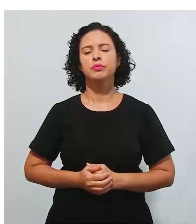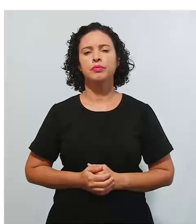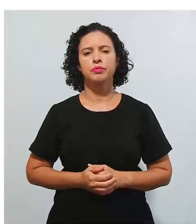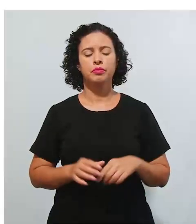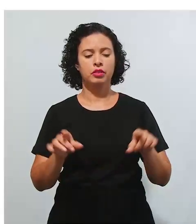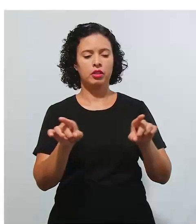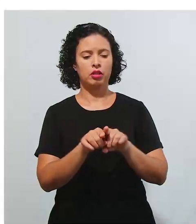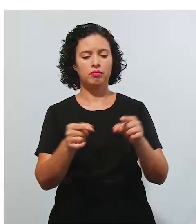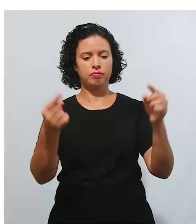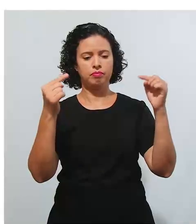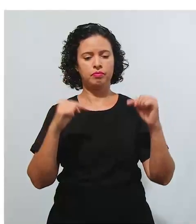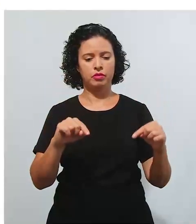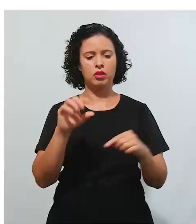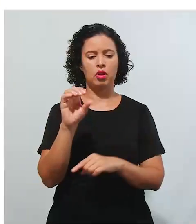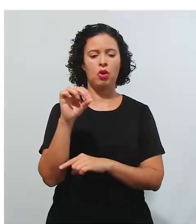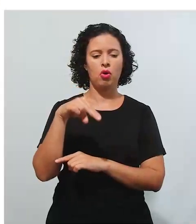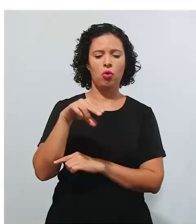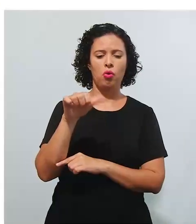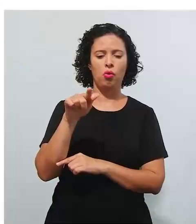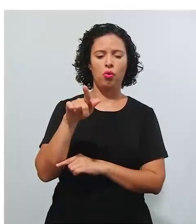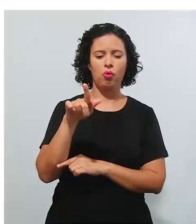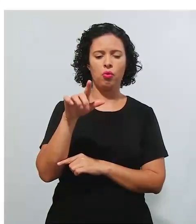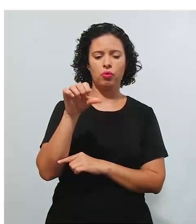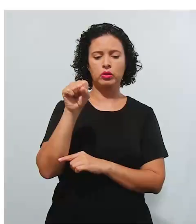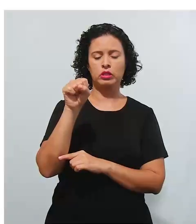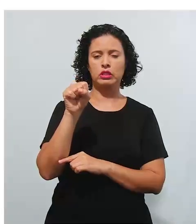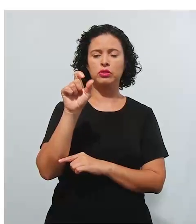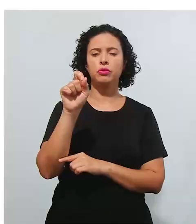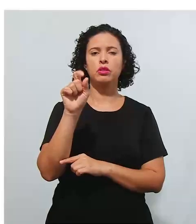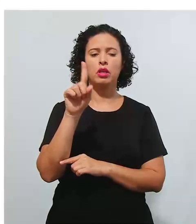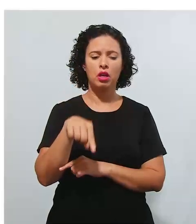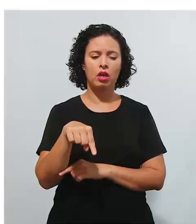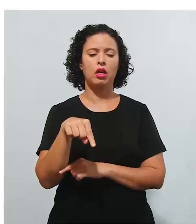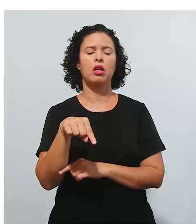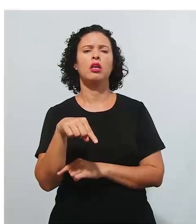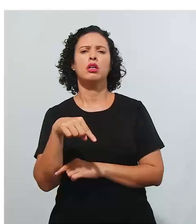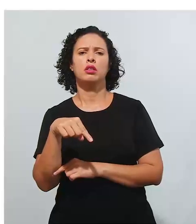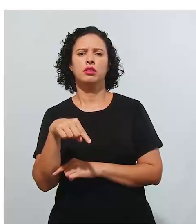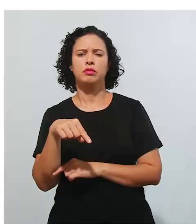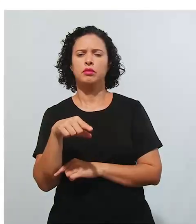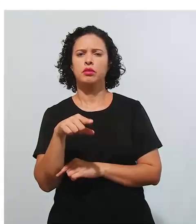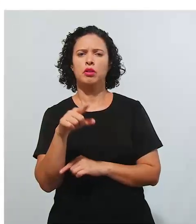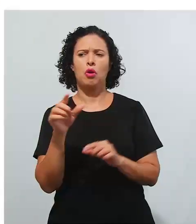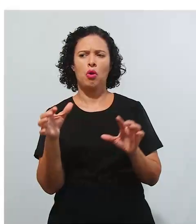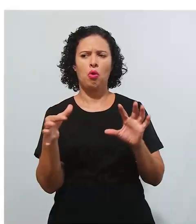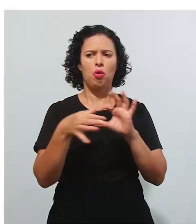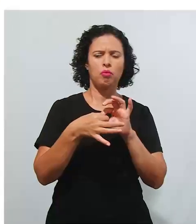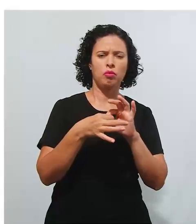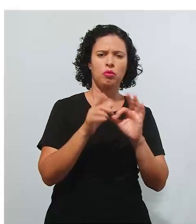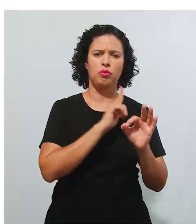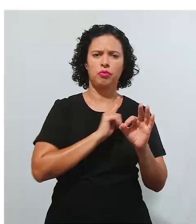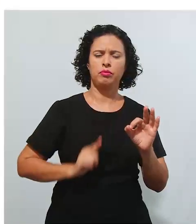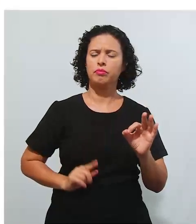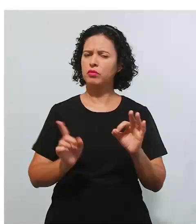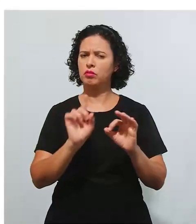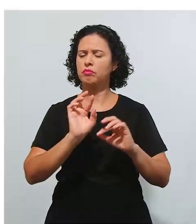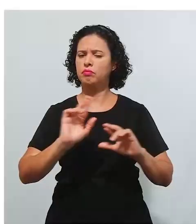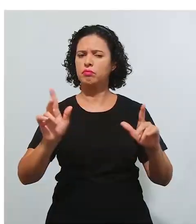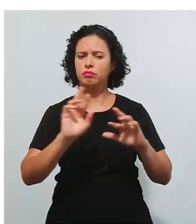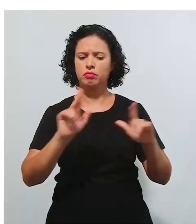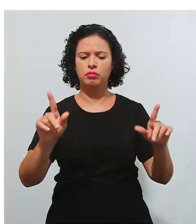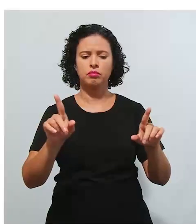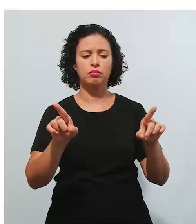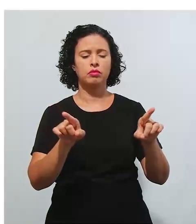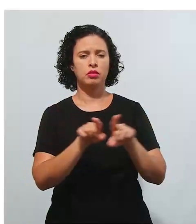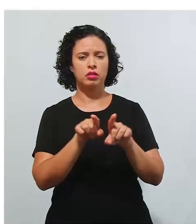Quando falamos das organizações do terceiro setor, nós estamos falando das organizações não governamentais, as ONGs. Também